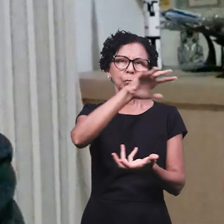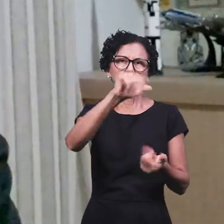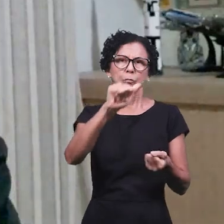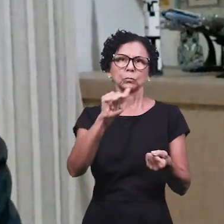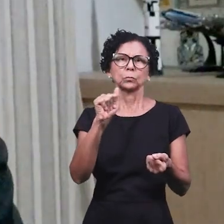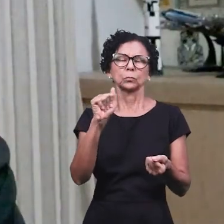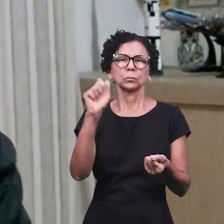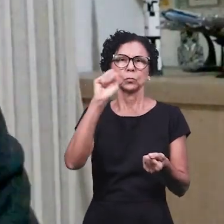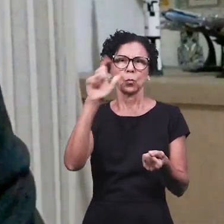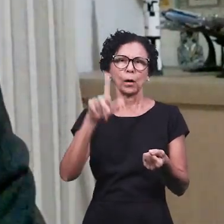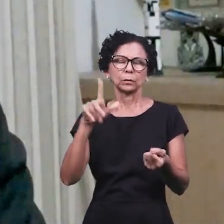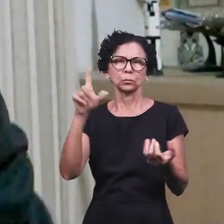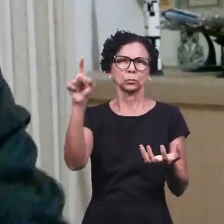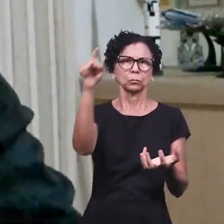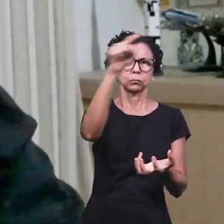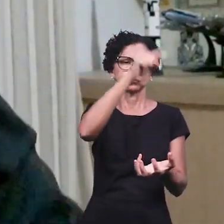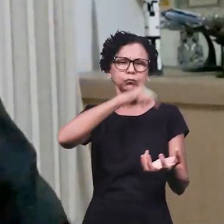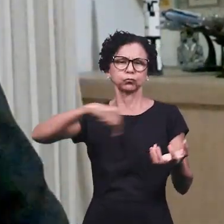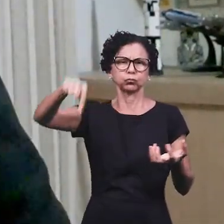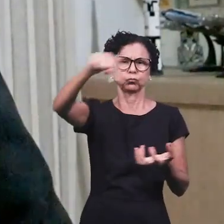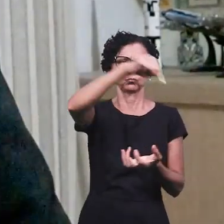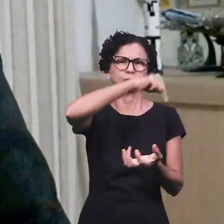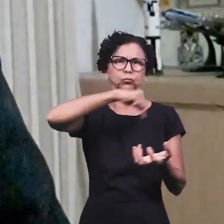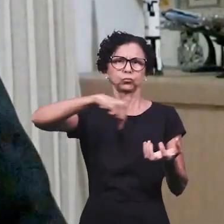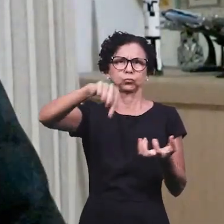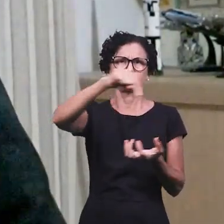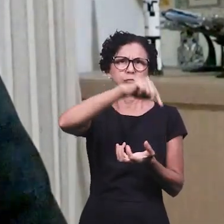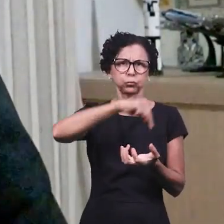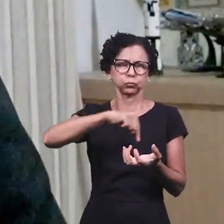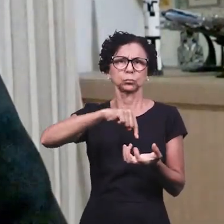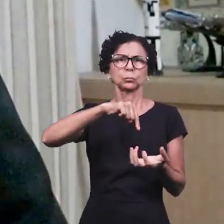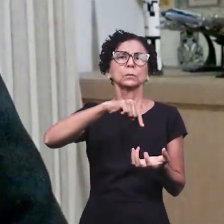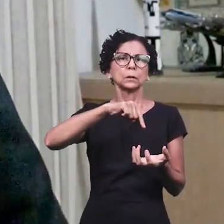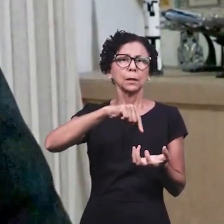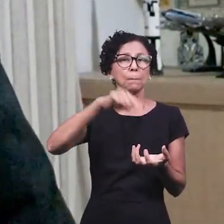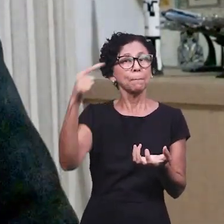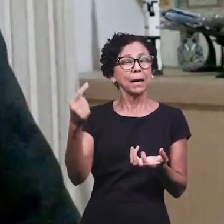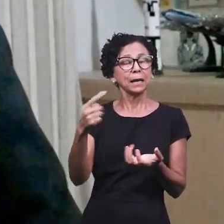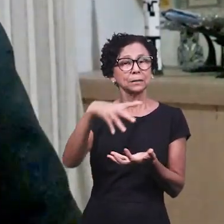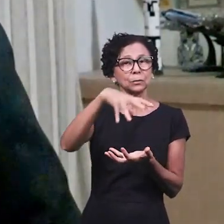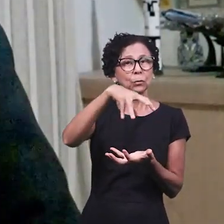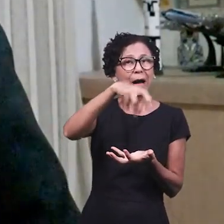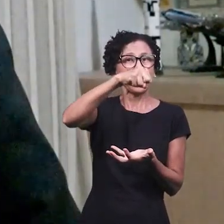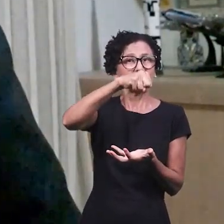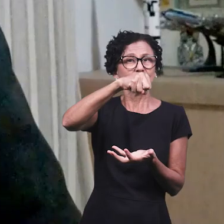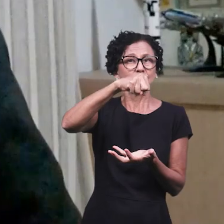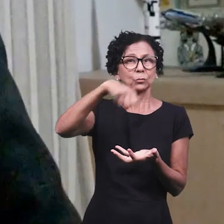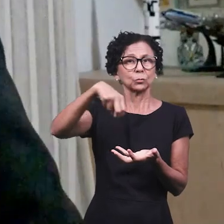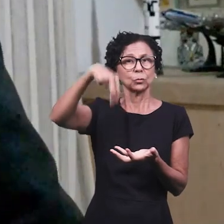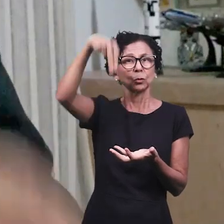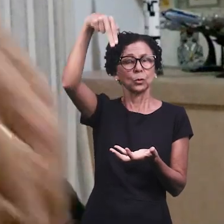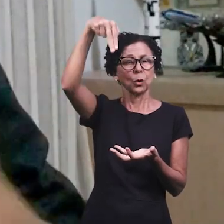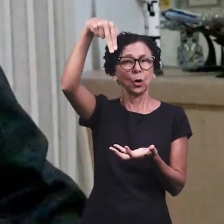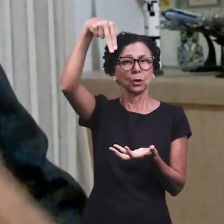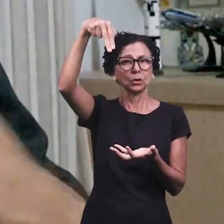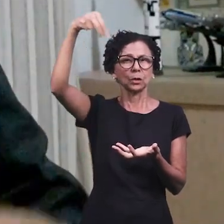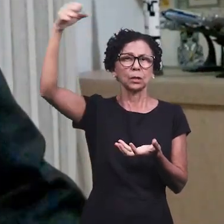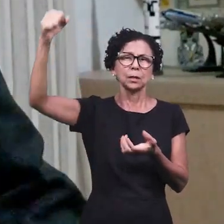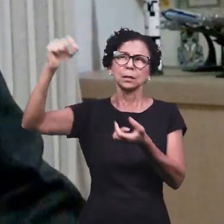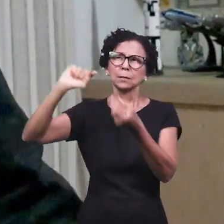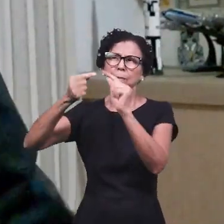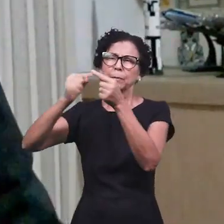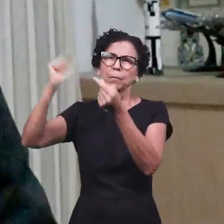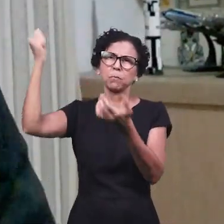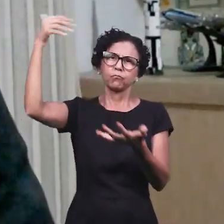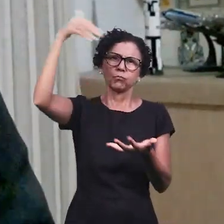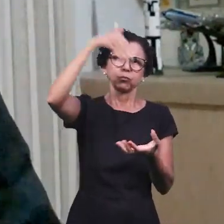pouco dessas partículas acaba entrando na nossa atmosfera. Essas partículas elas têm em alta